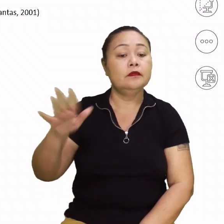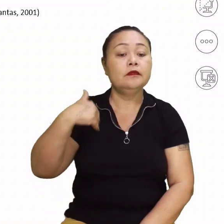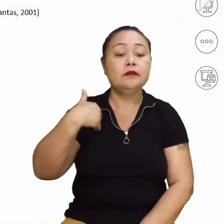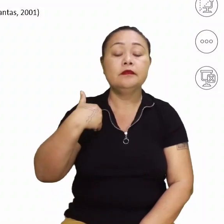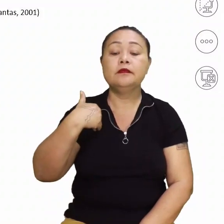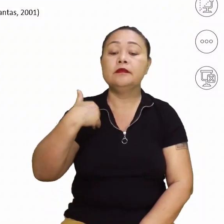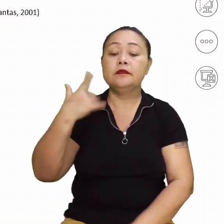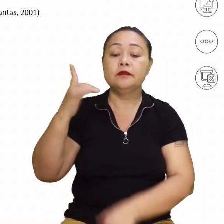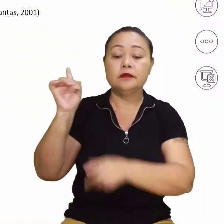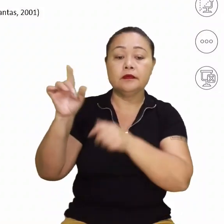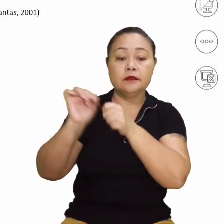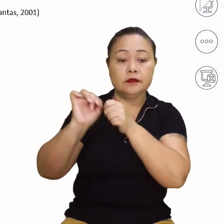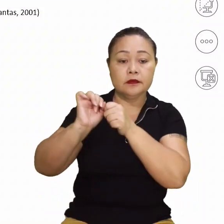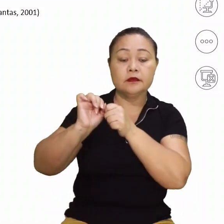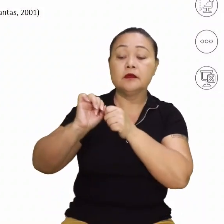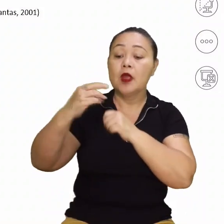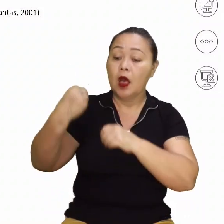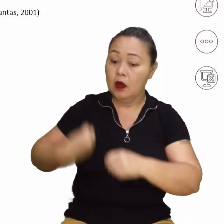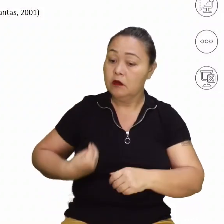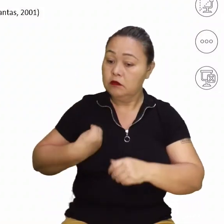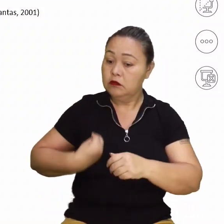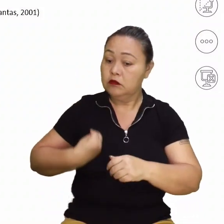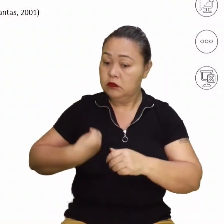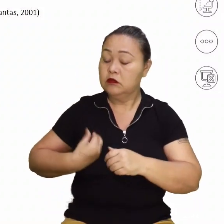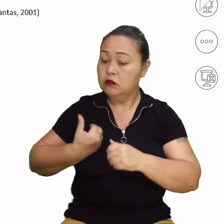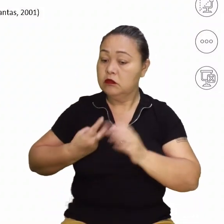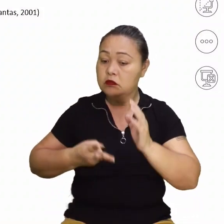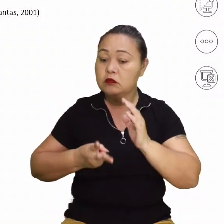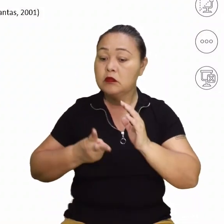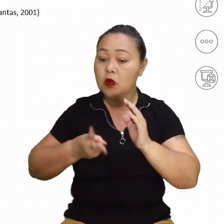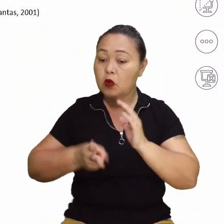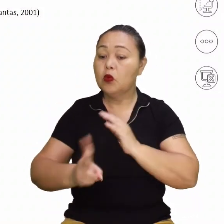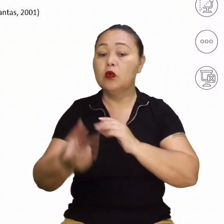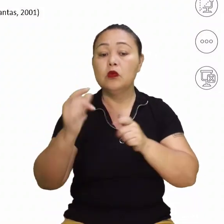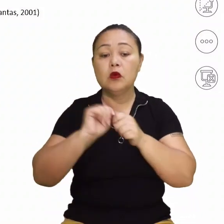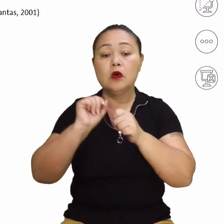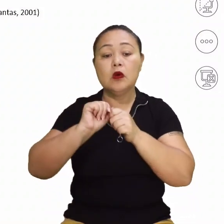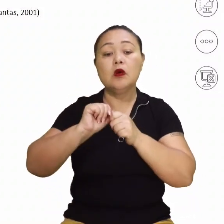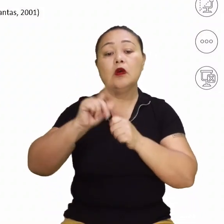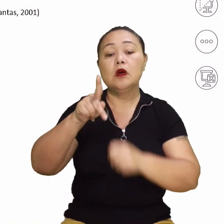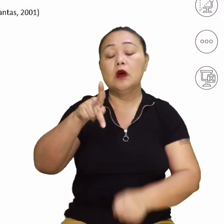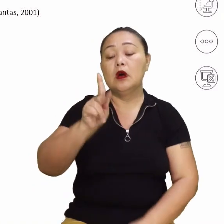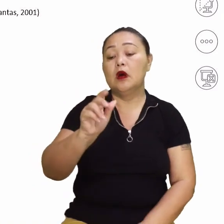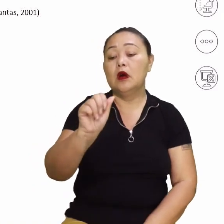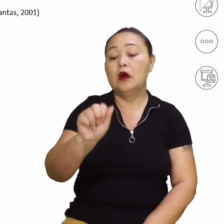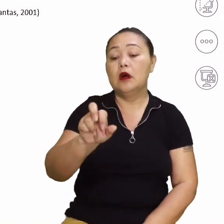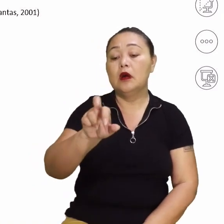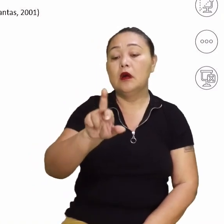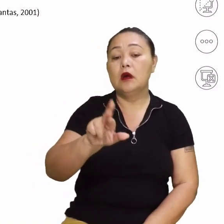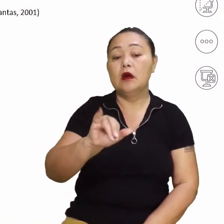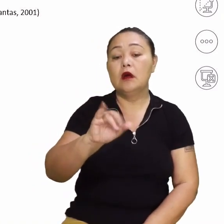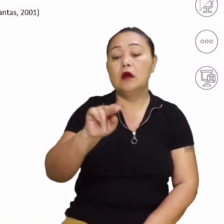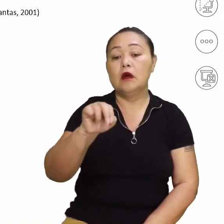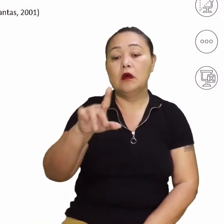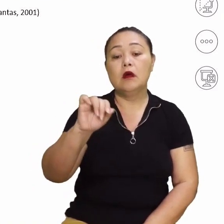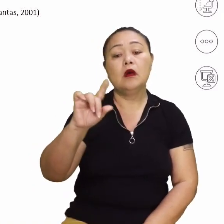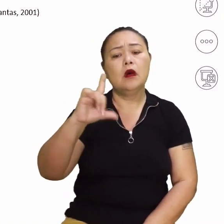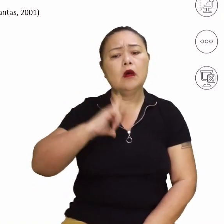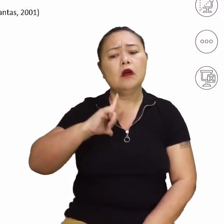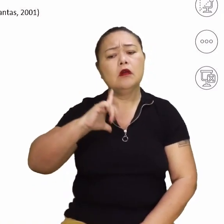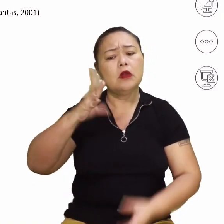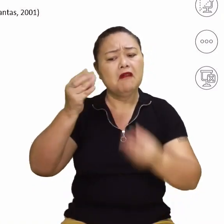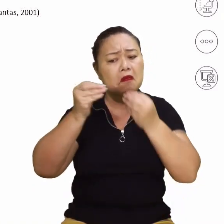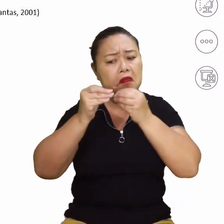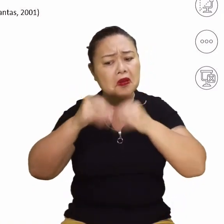e a sobrevivência dos caripunas foi muito prejudicada pela construção da br-421 que liga